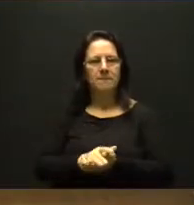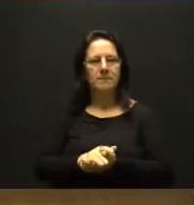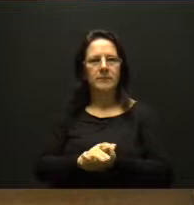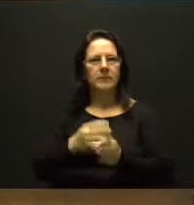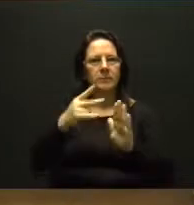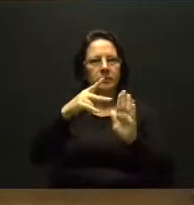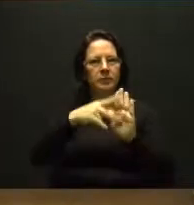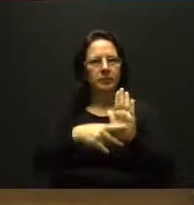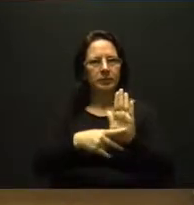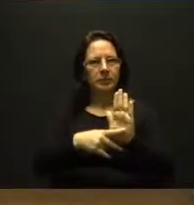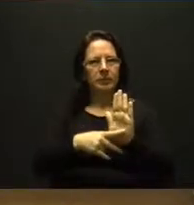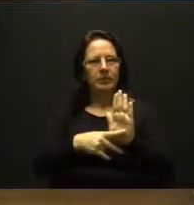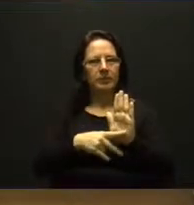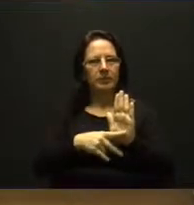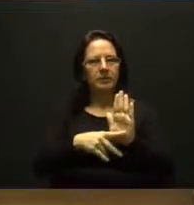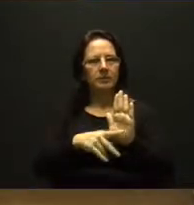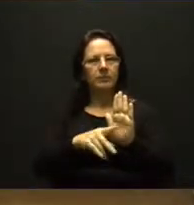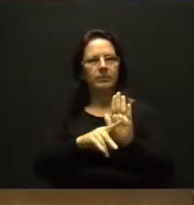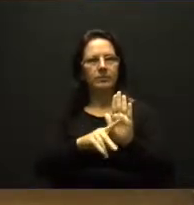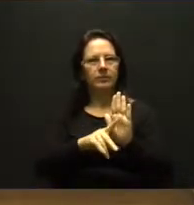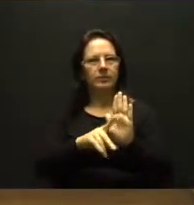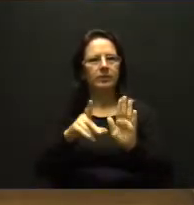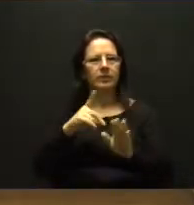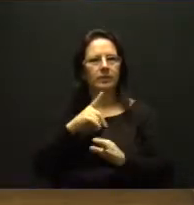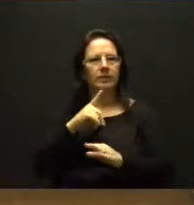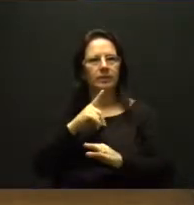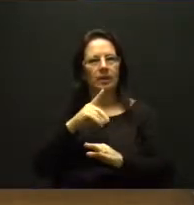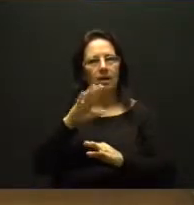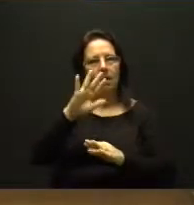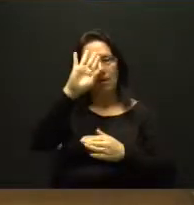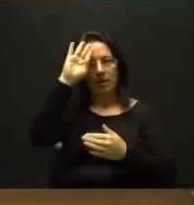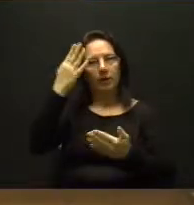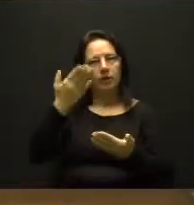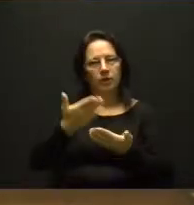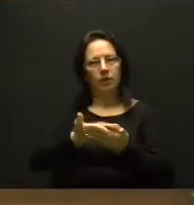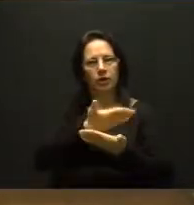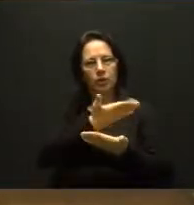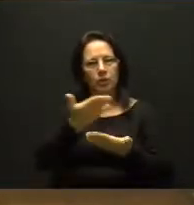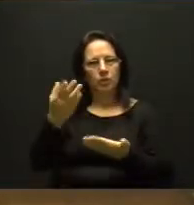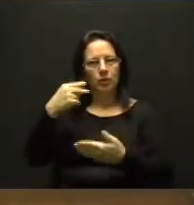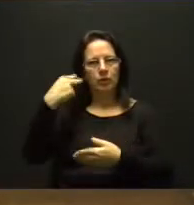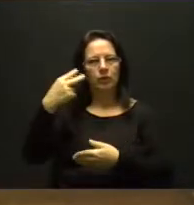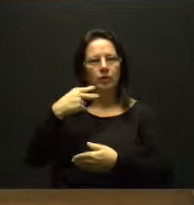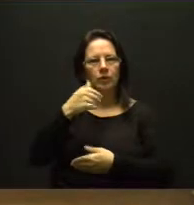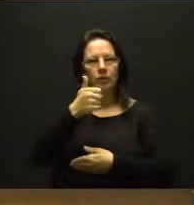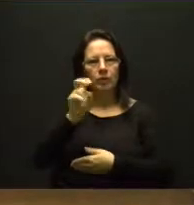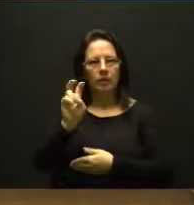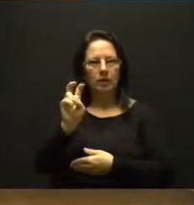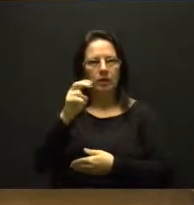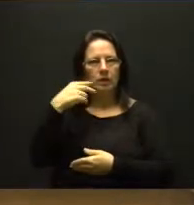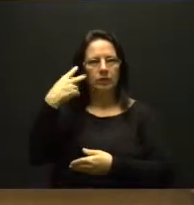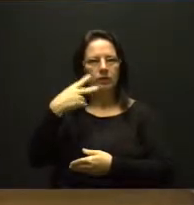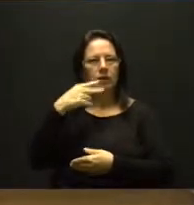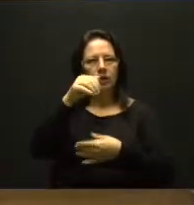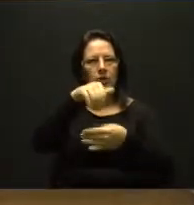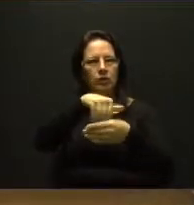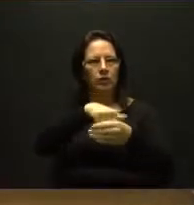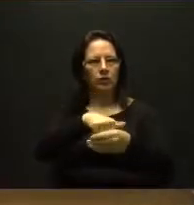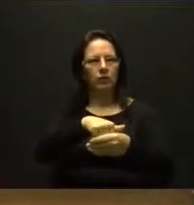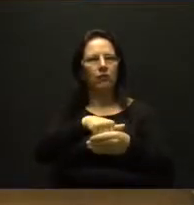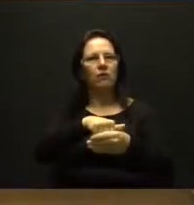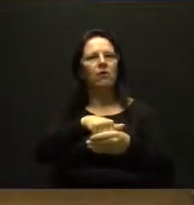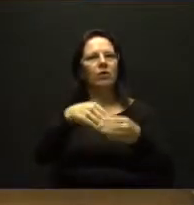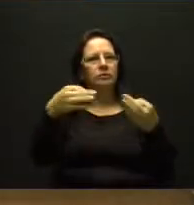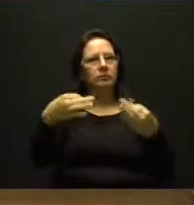projeto que eu creio que todos os vereadores desta casa nos 15 gramas botam como